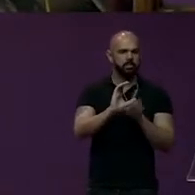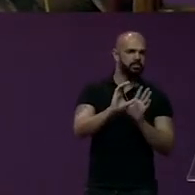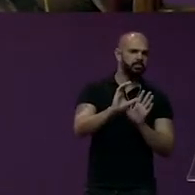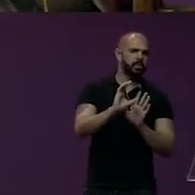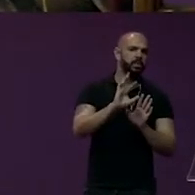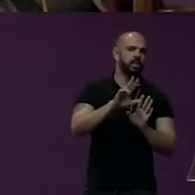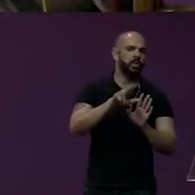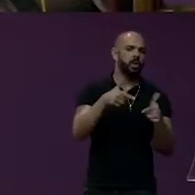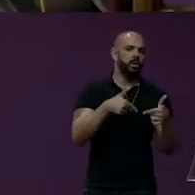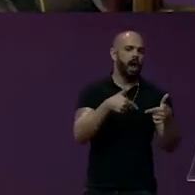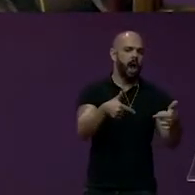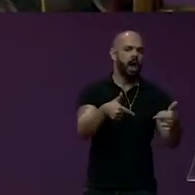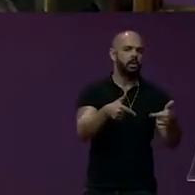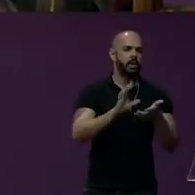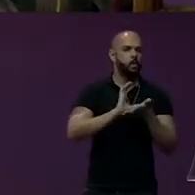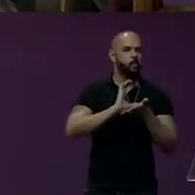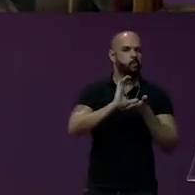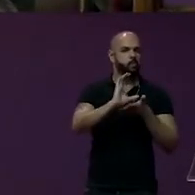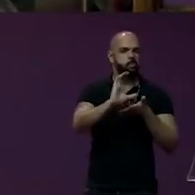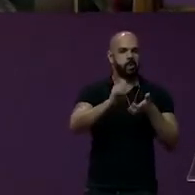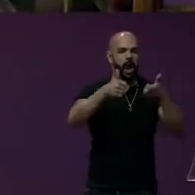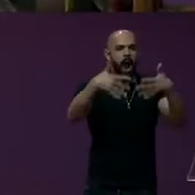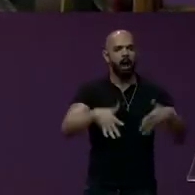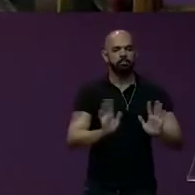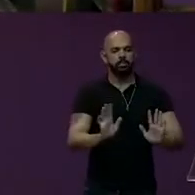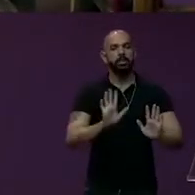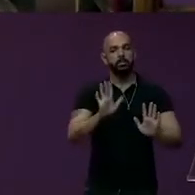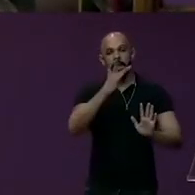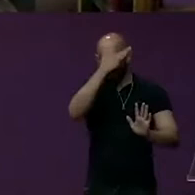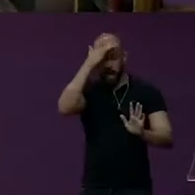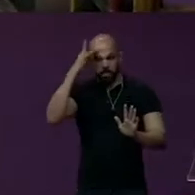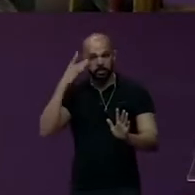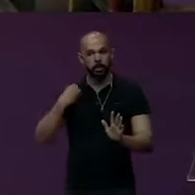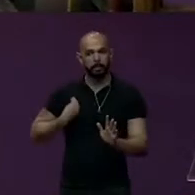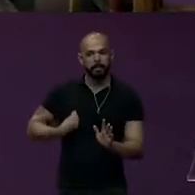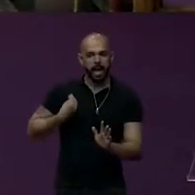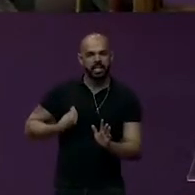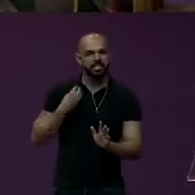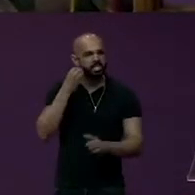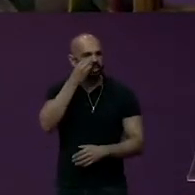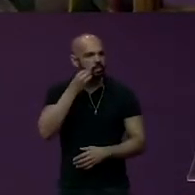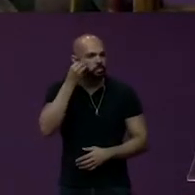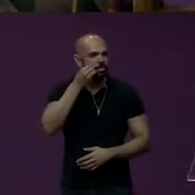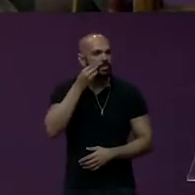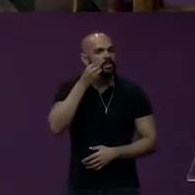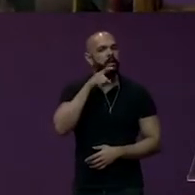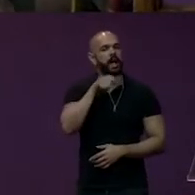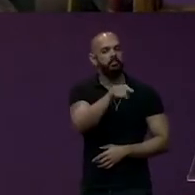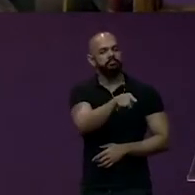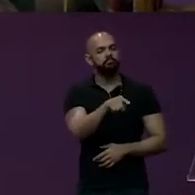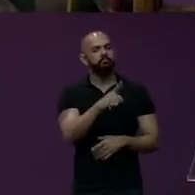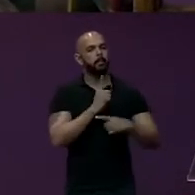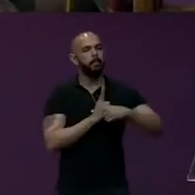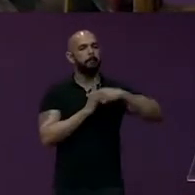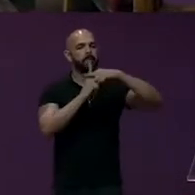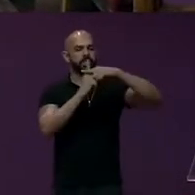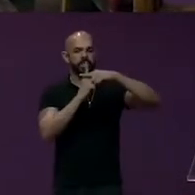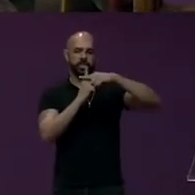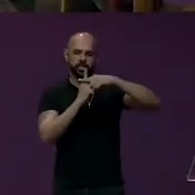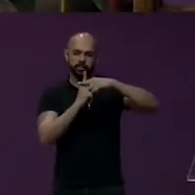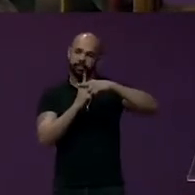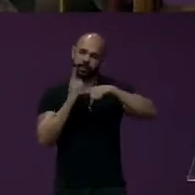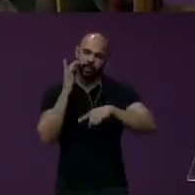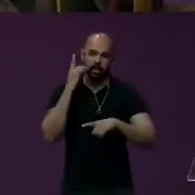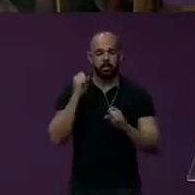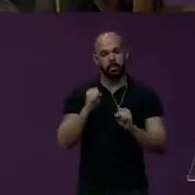não é uma ação de grande volume de recursos, mas as pessoas que participam dessa experiência veem como algo muito positivo. Então, acho